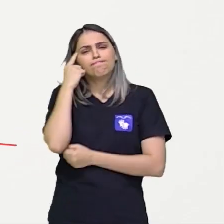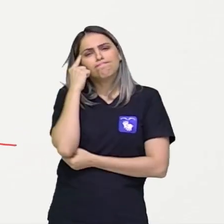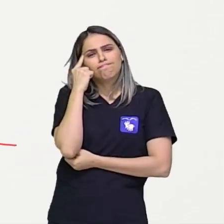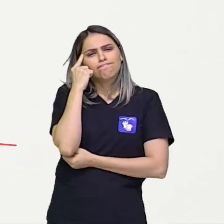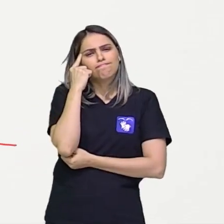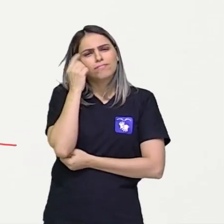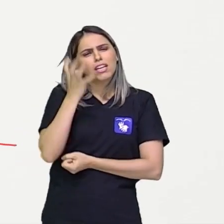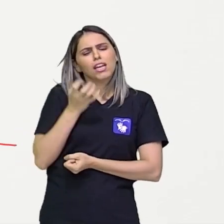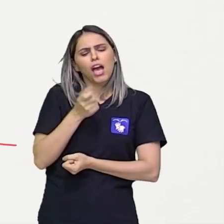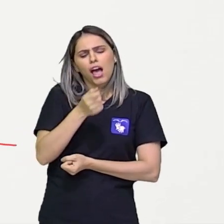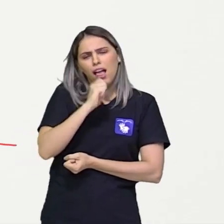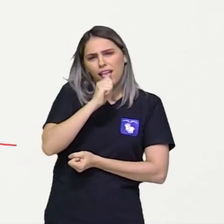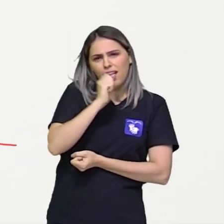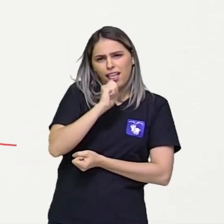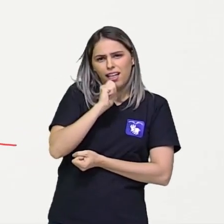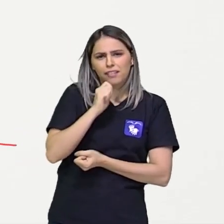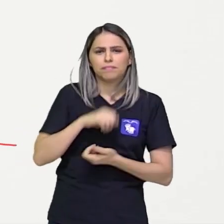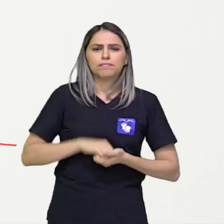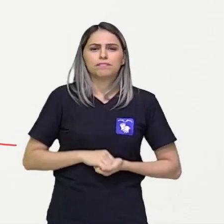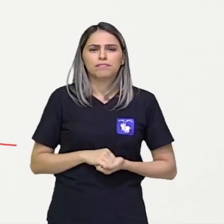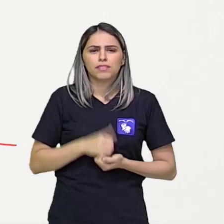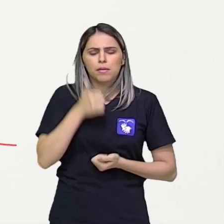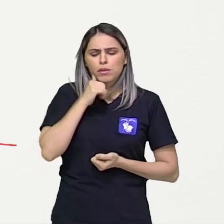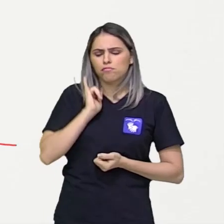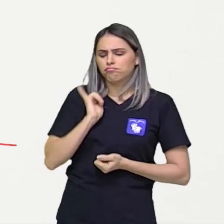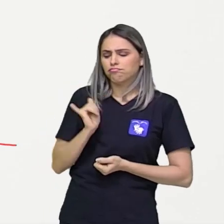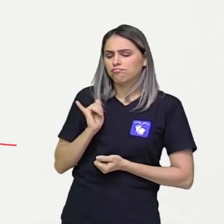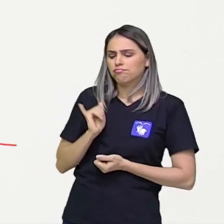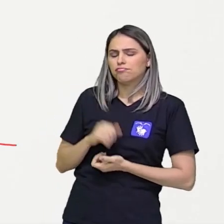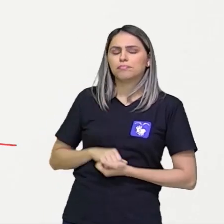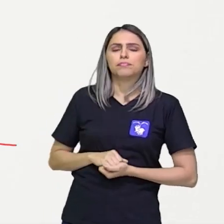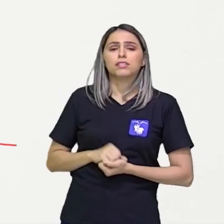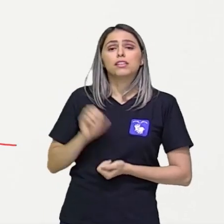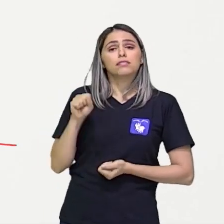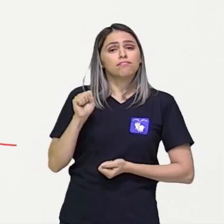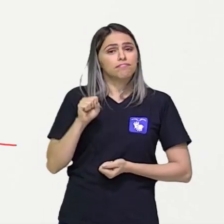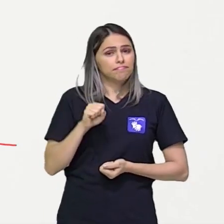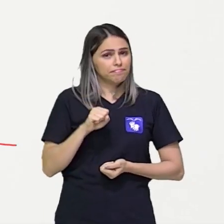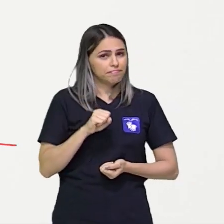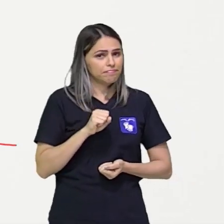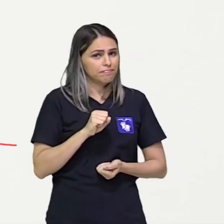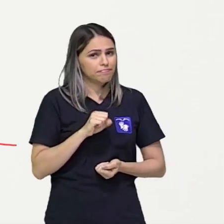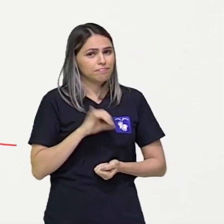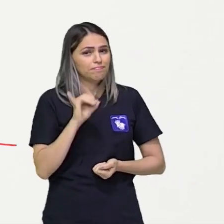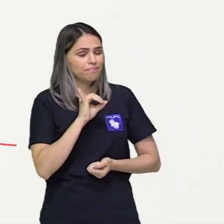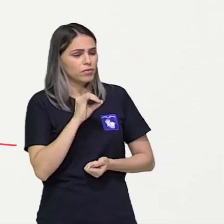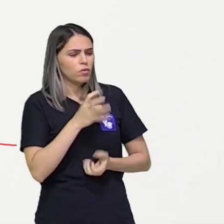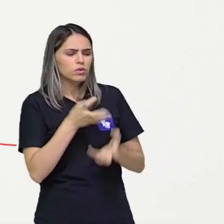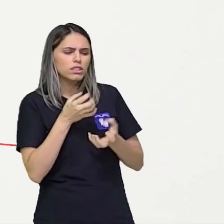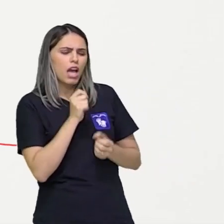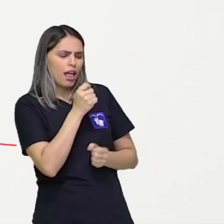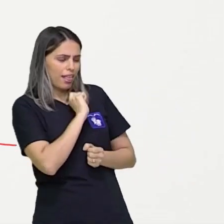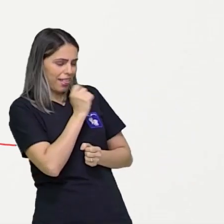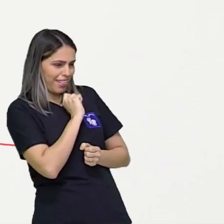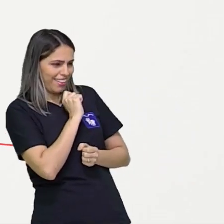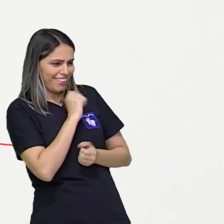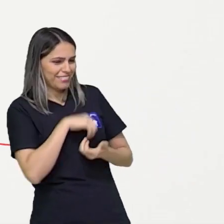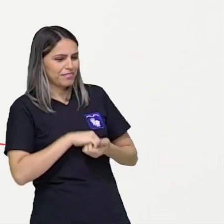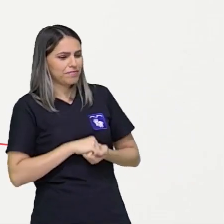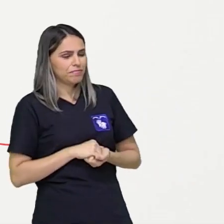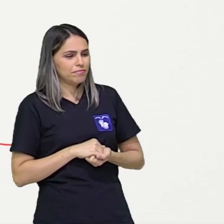Eu também quero um sorvete. A menina disse para o menino. Sim. Oi, você quer um